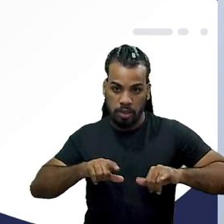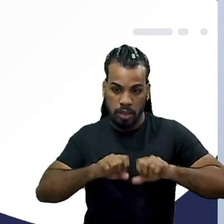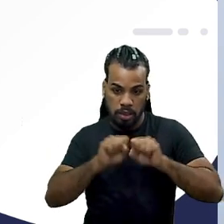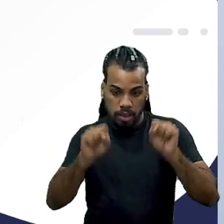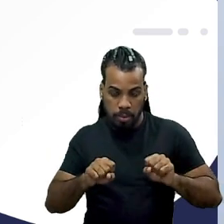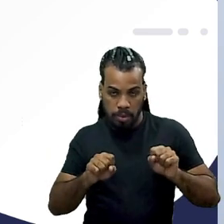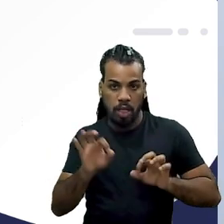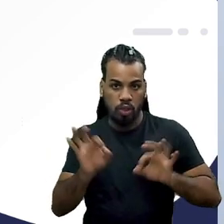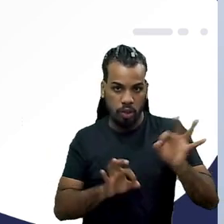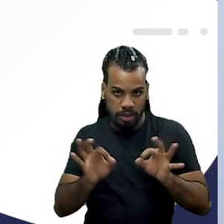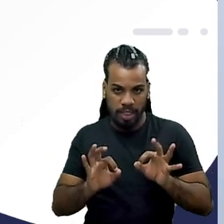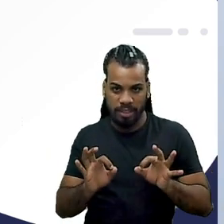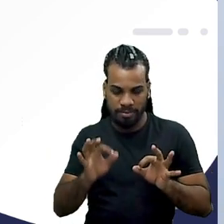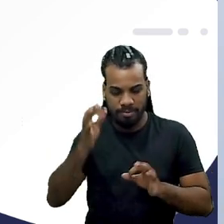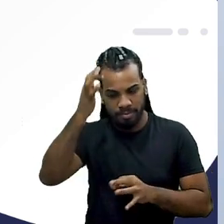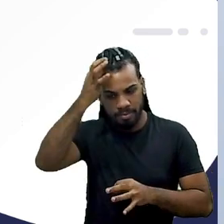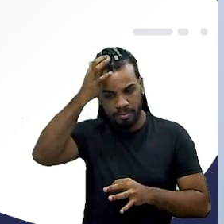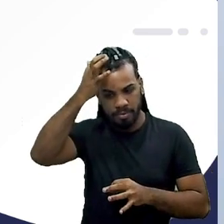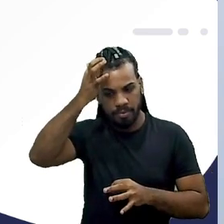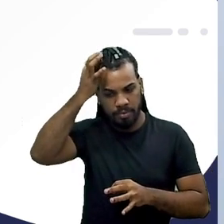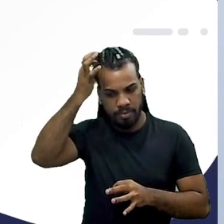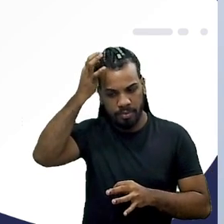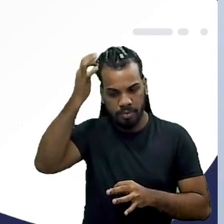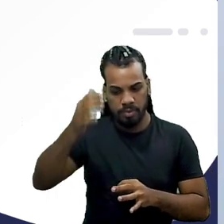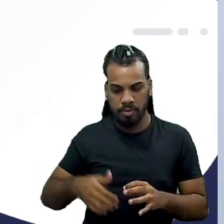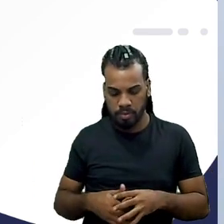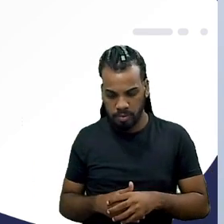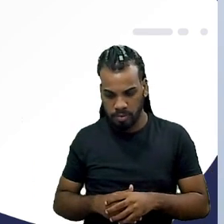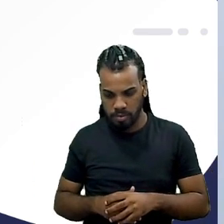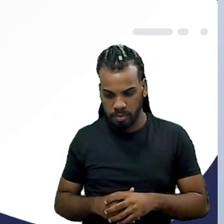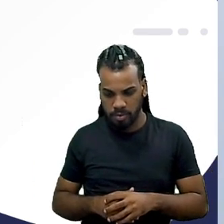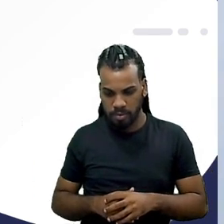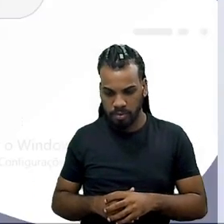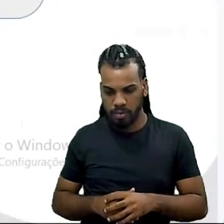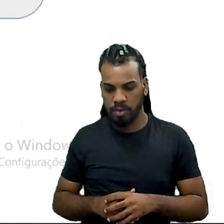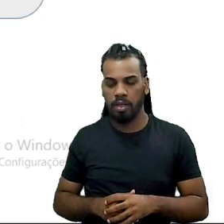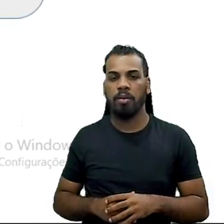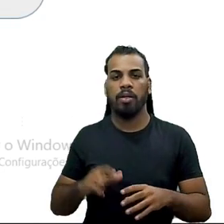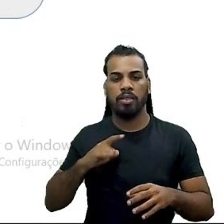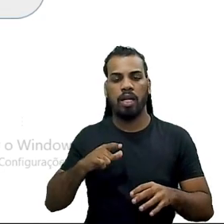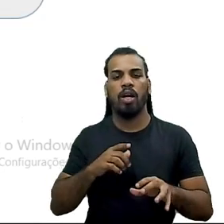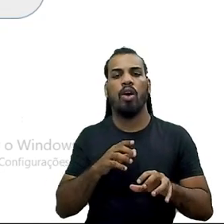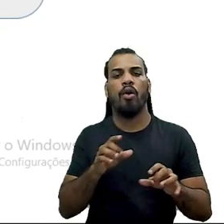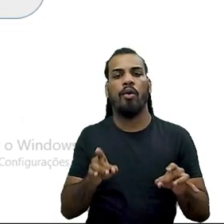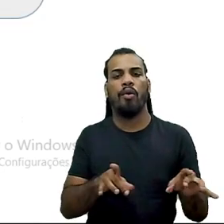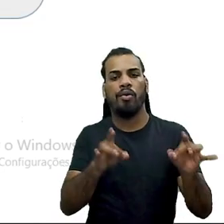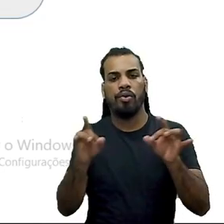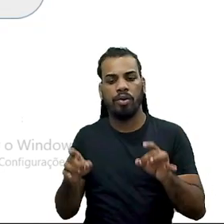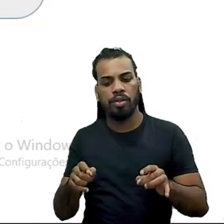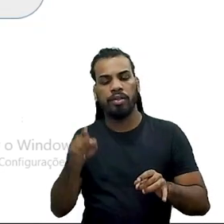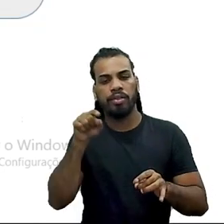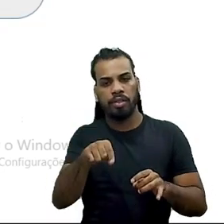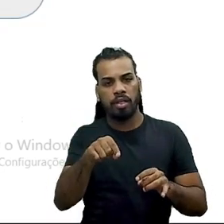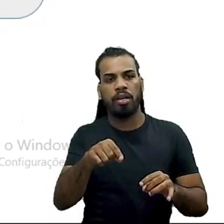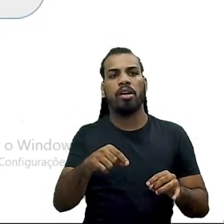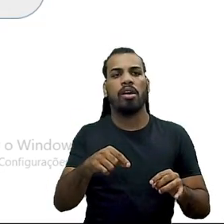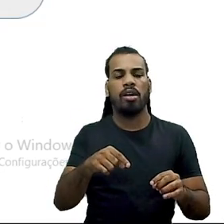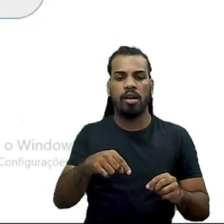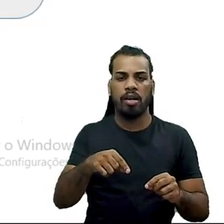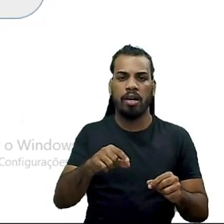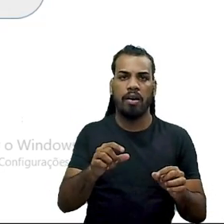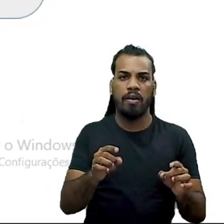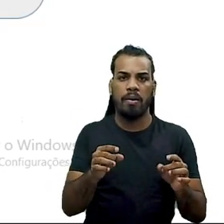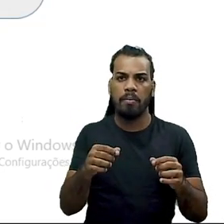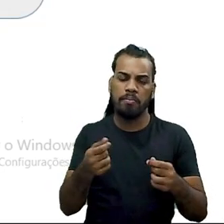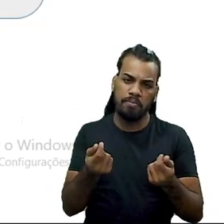sistematizada e organizada. Já quando se calcula o preço pela margem de contribuição, já é outro procedimento, onde a gente tem o quê? O preço de